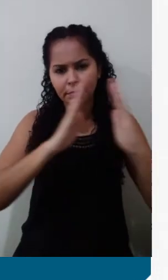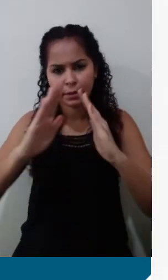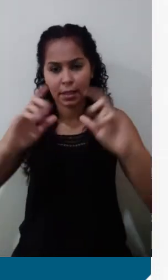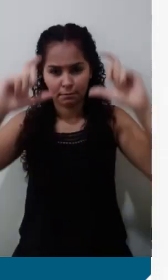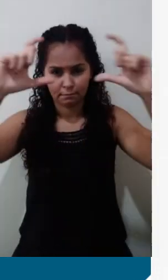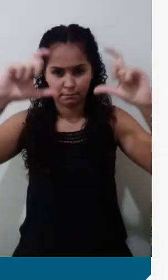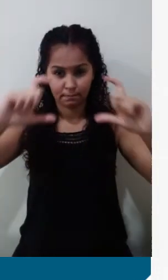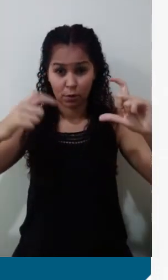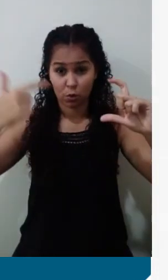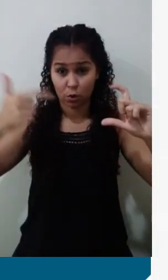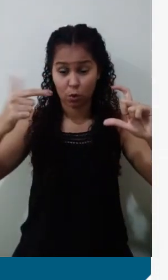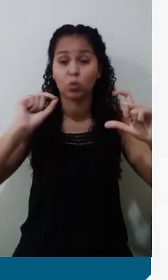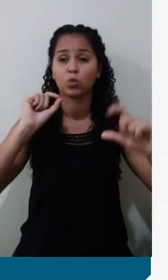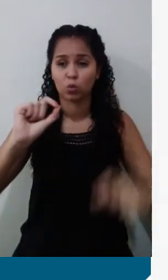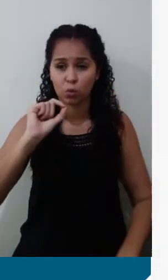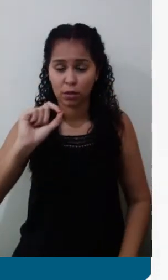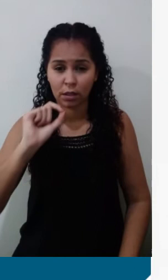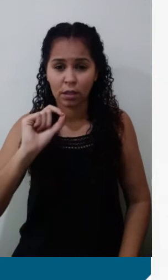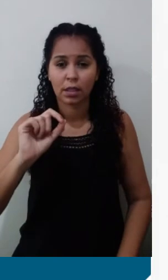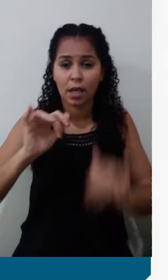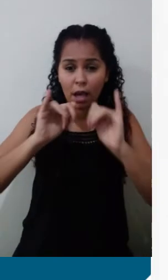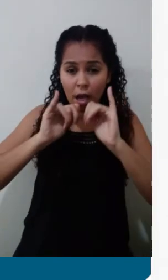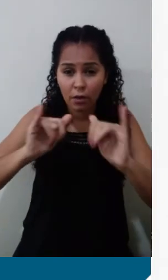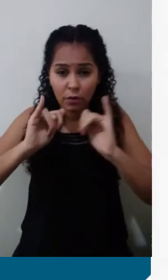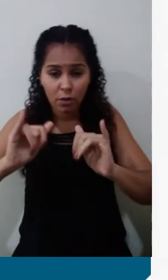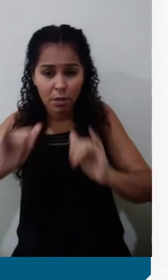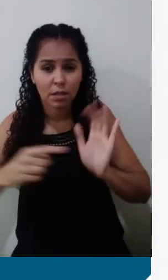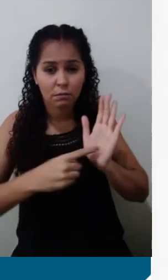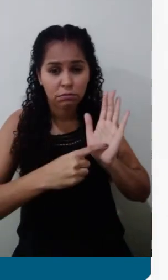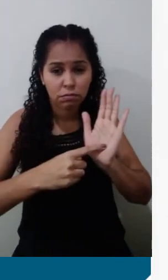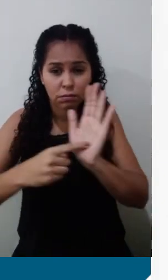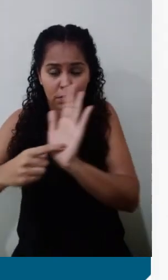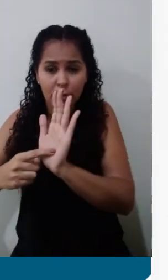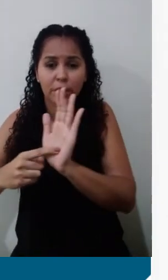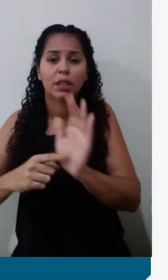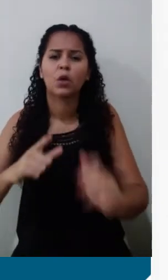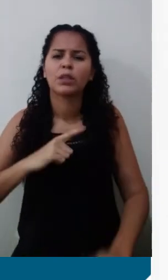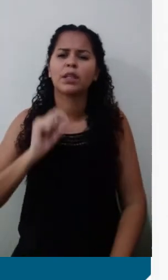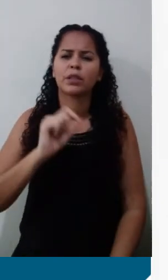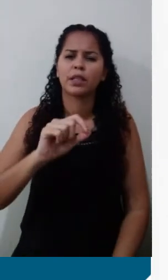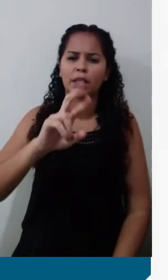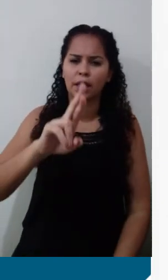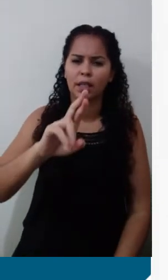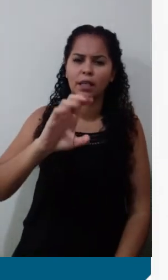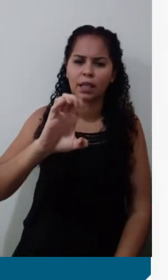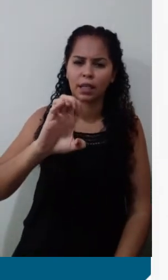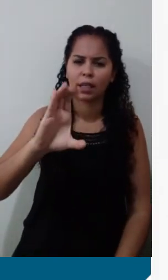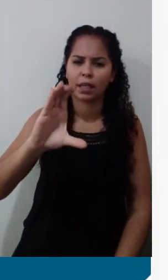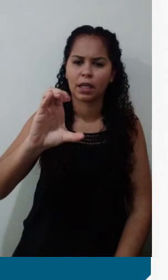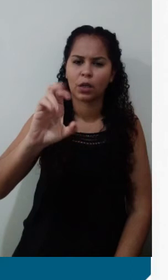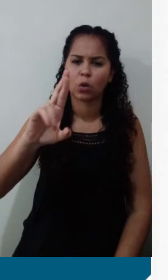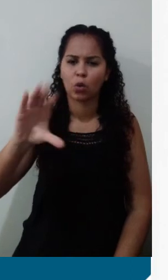segundo parágrafo, vocês vão ver, ó, o desenvolvimento é o desdobramento das informações apresentadas por meio de recursos. Que recursos